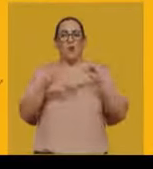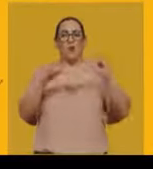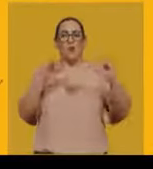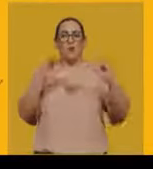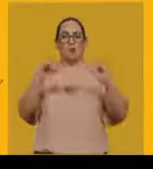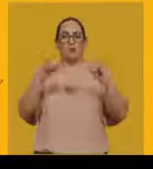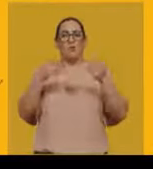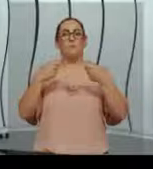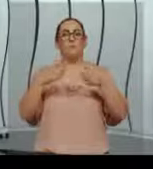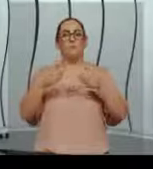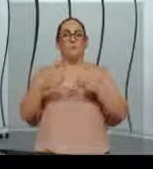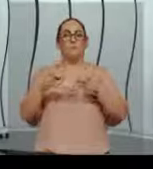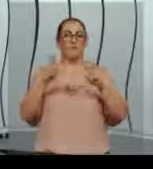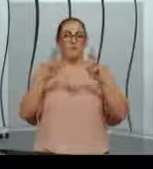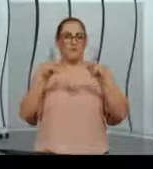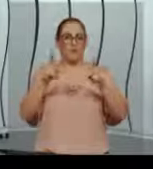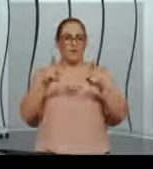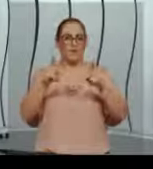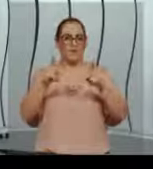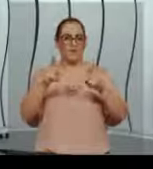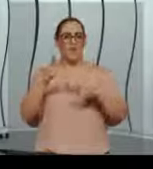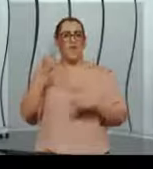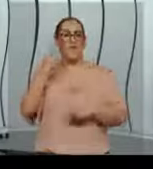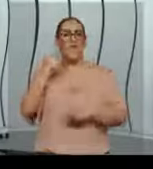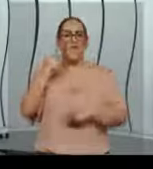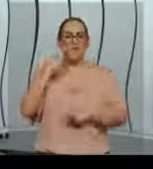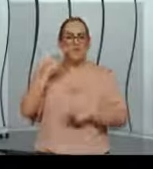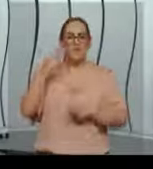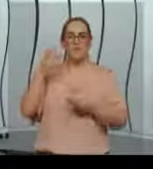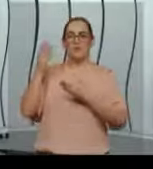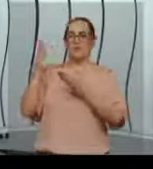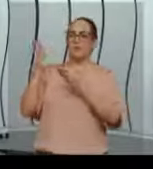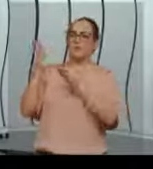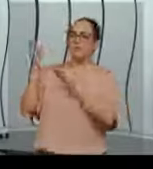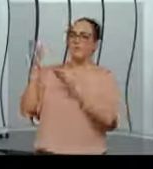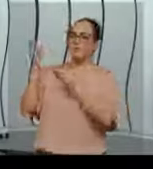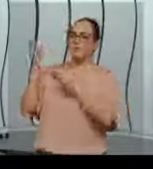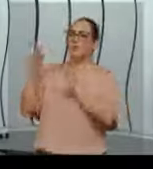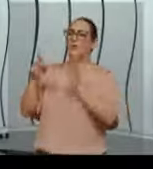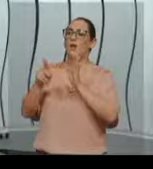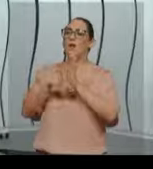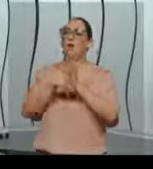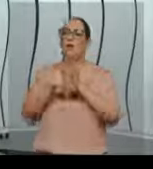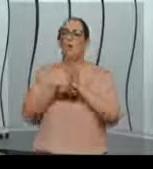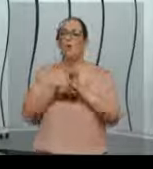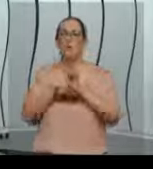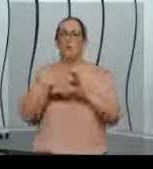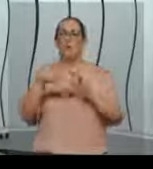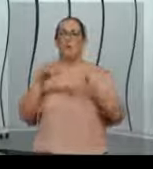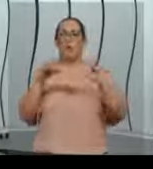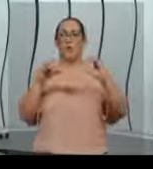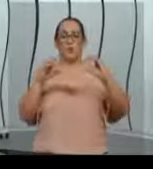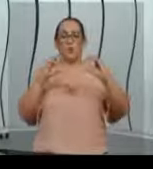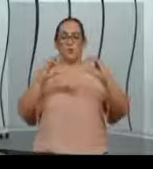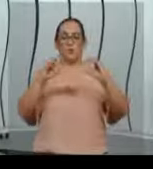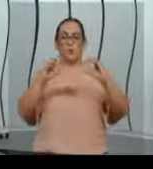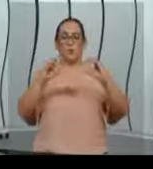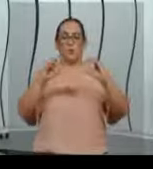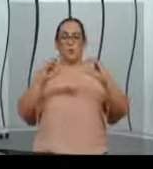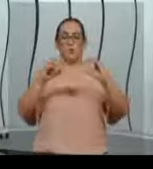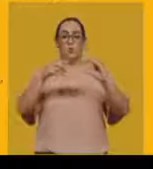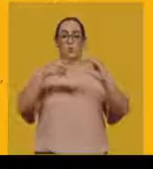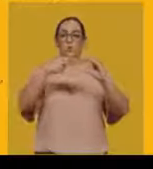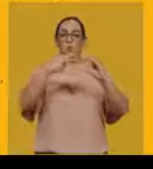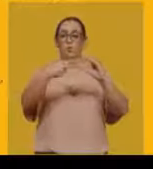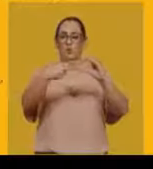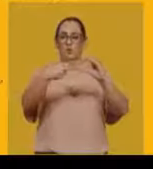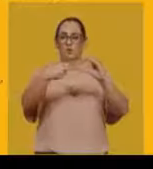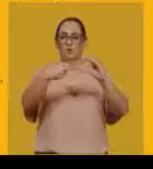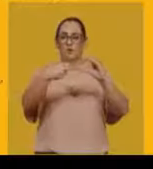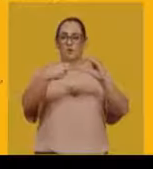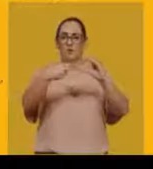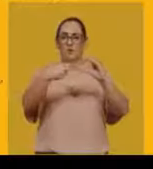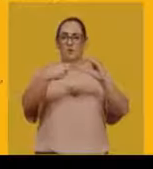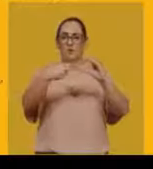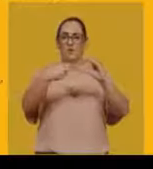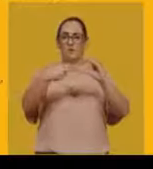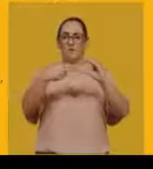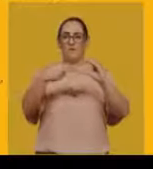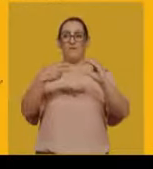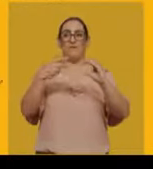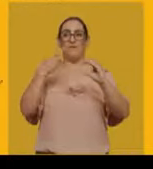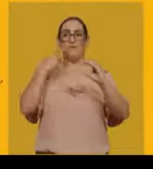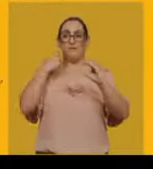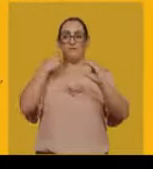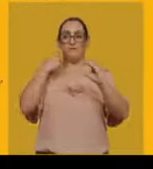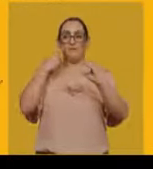eu tenho dois carbonos fazendo dupla ligação, eu vou ter esses ligantes chamados de R. Então,